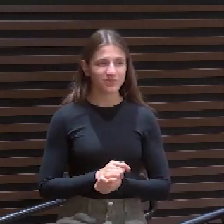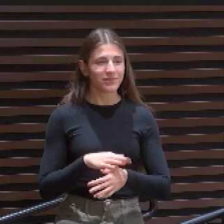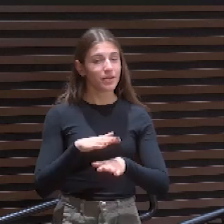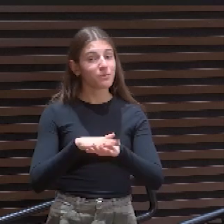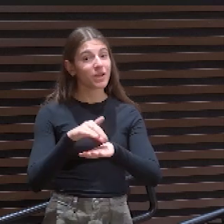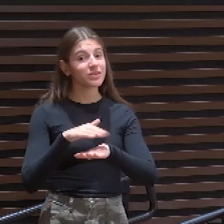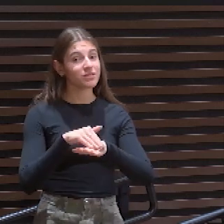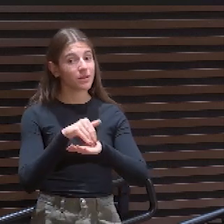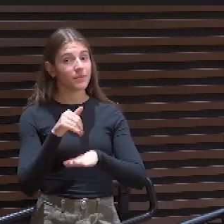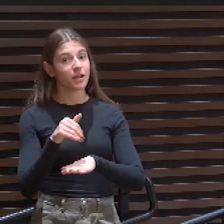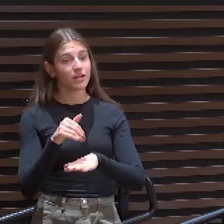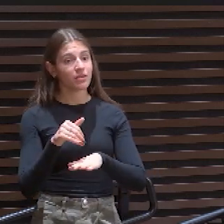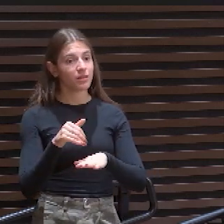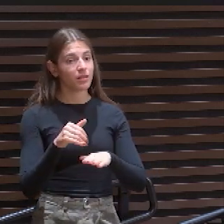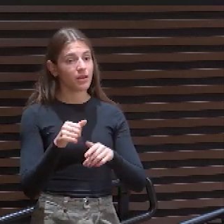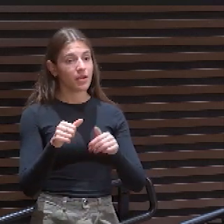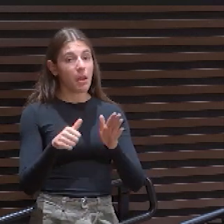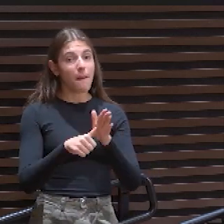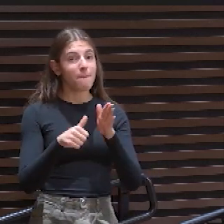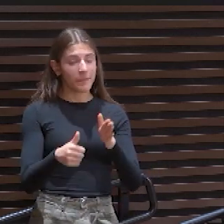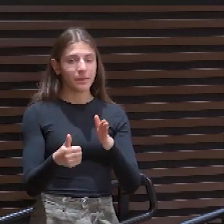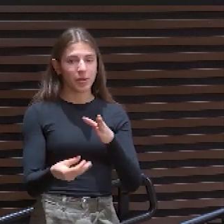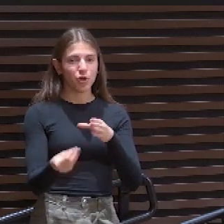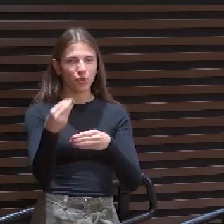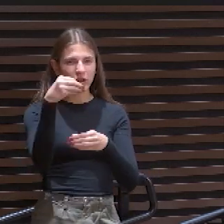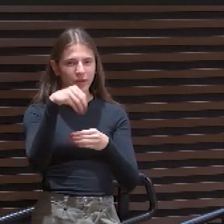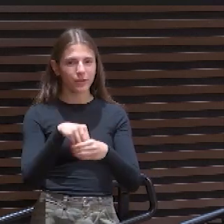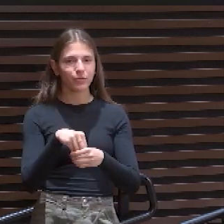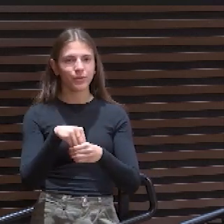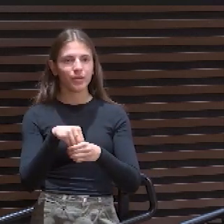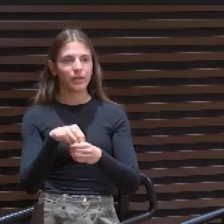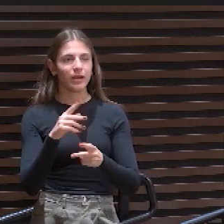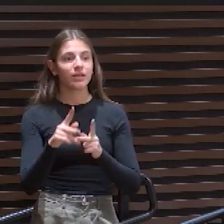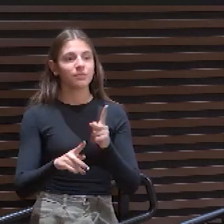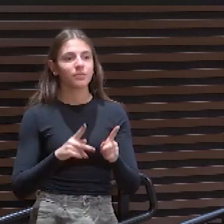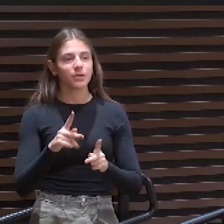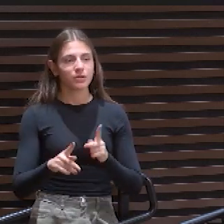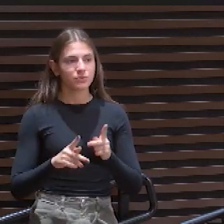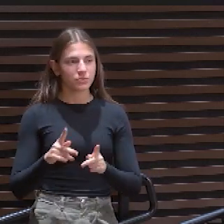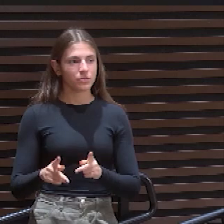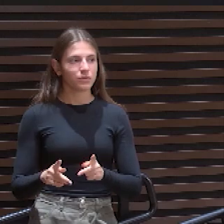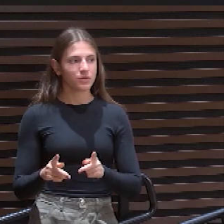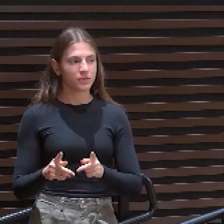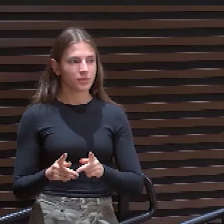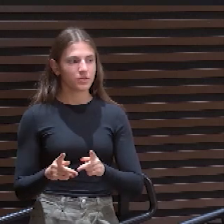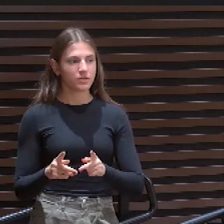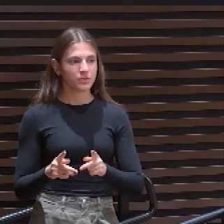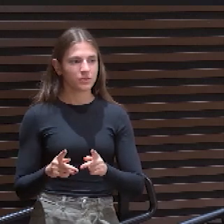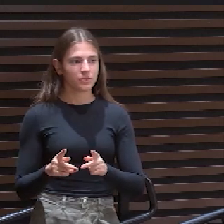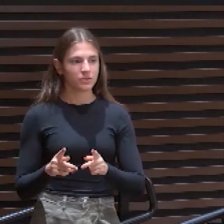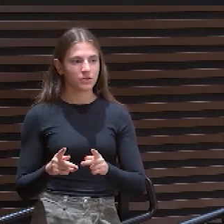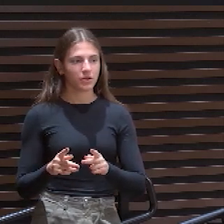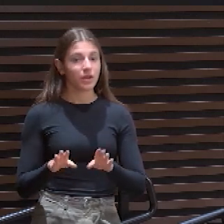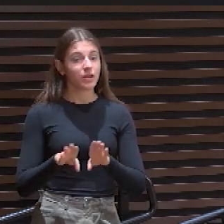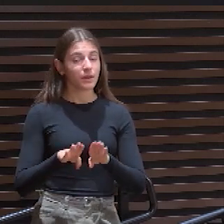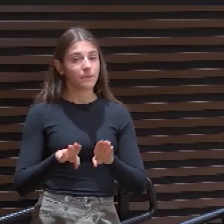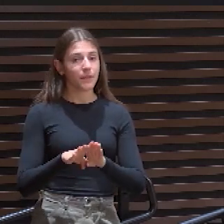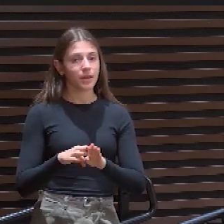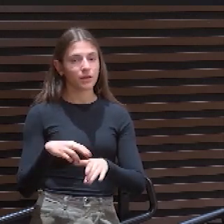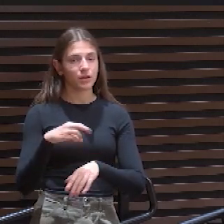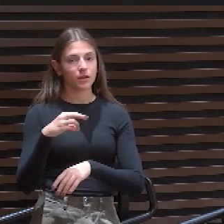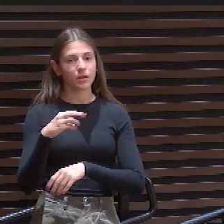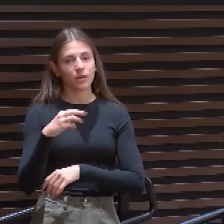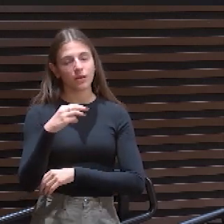chamada que inclui primeiramente aqueles que ensinam. E é mais pesado para os mestres. E isso inclui a minha vida